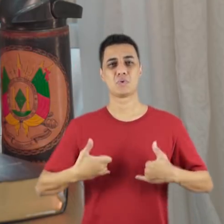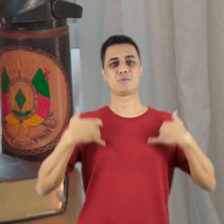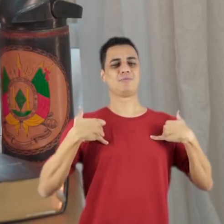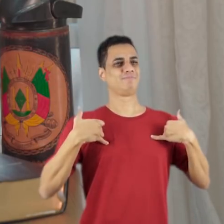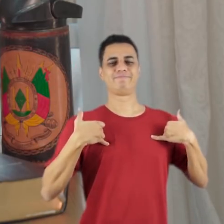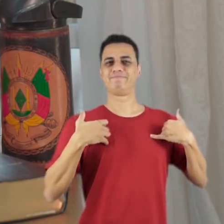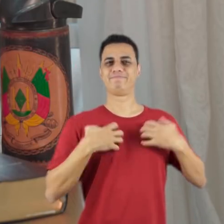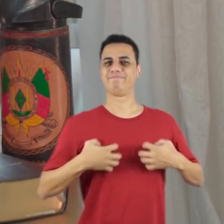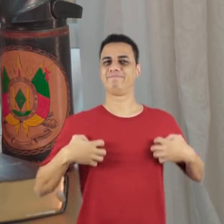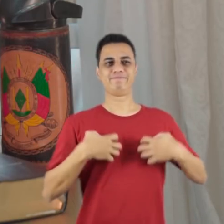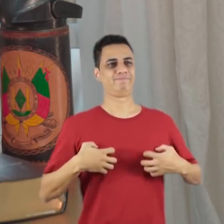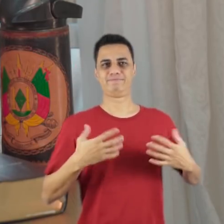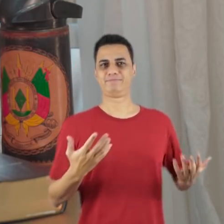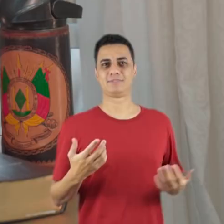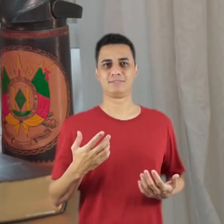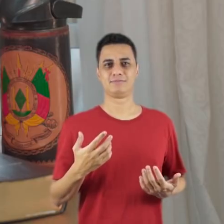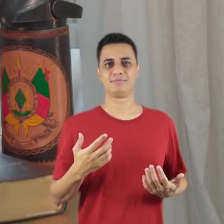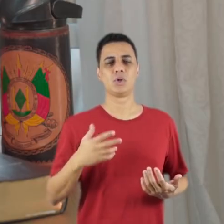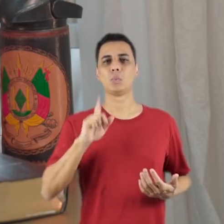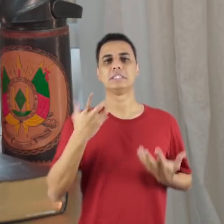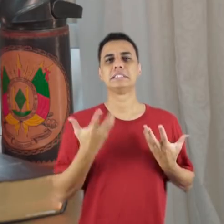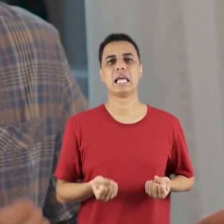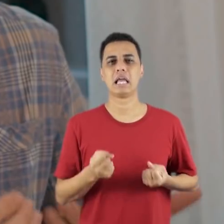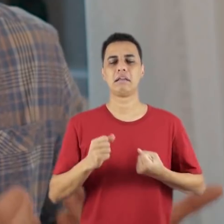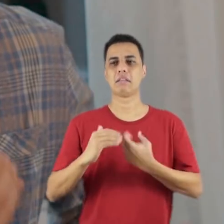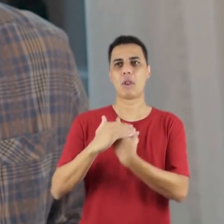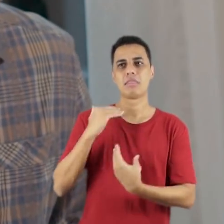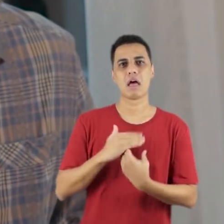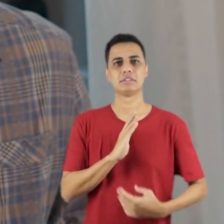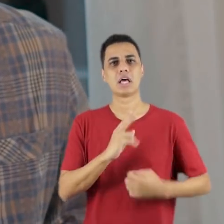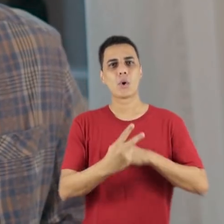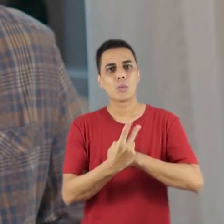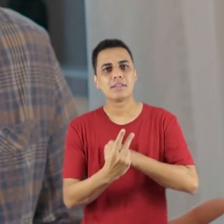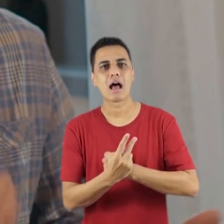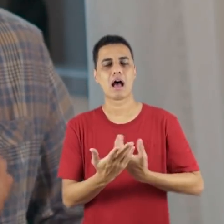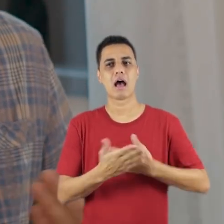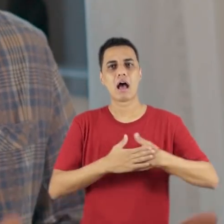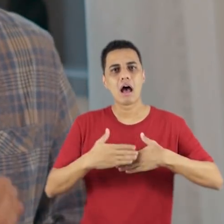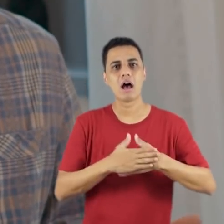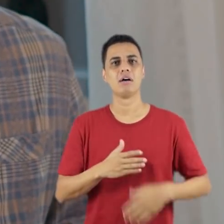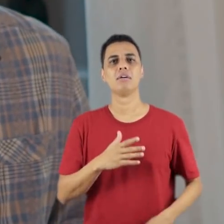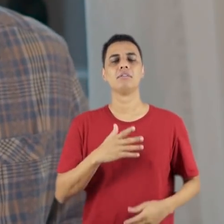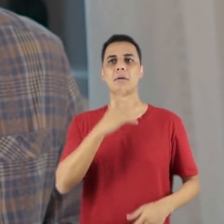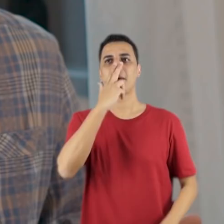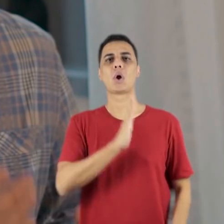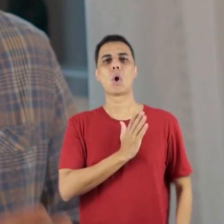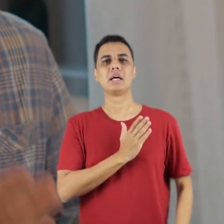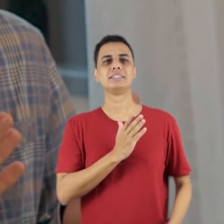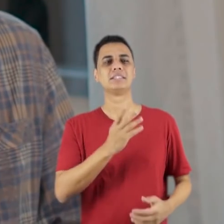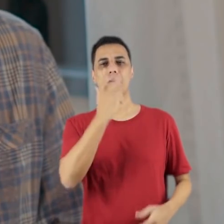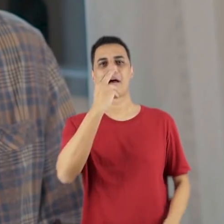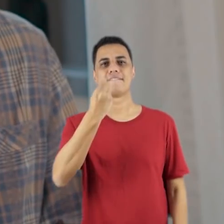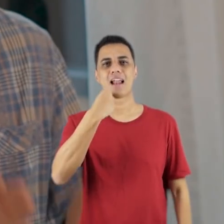não permite ser sondado, quebrantado ou até cuidado. Ele está batendo sem sentido, está enfraquecendo a cada pulsar e